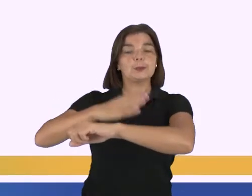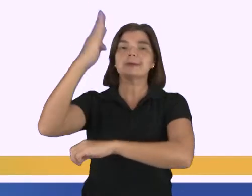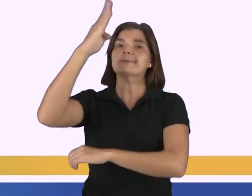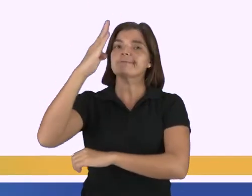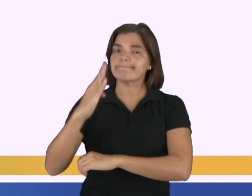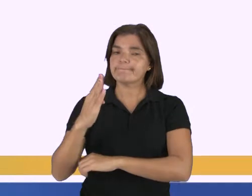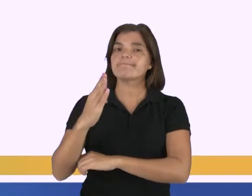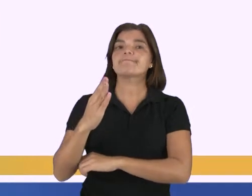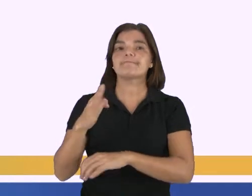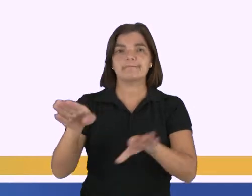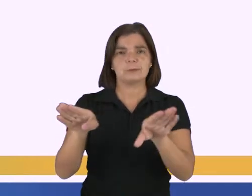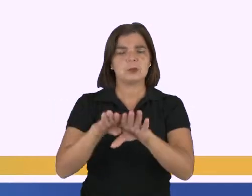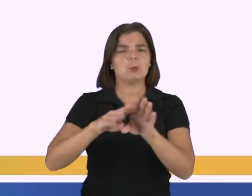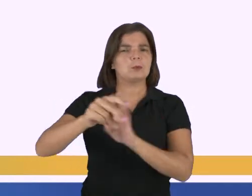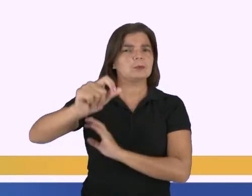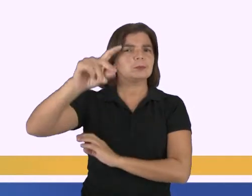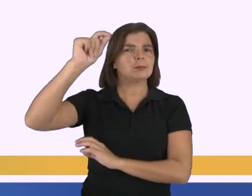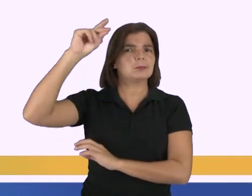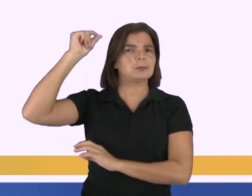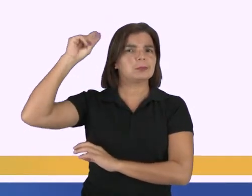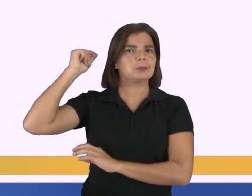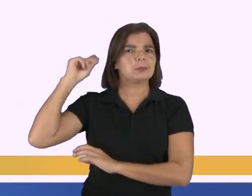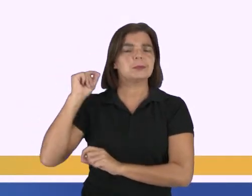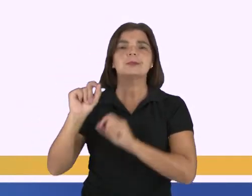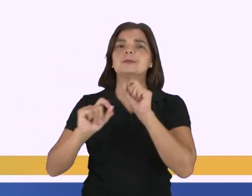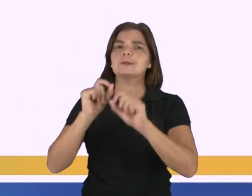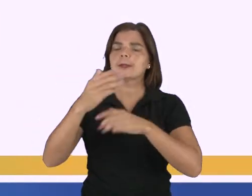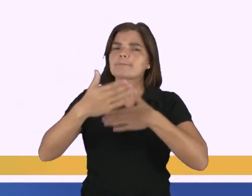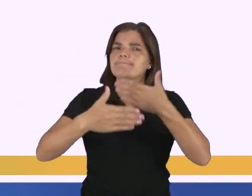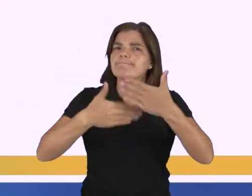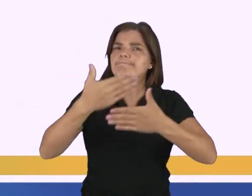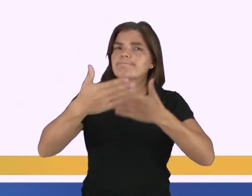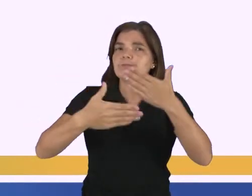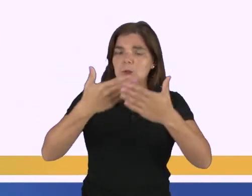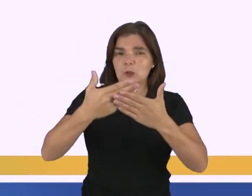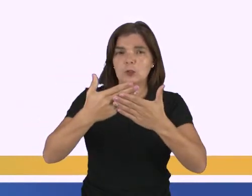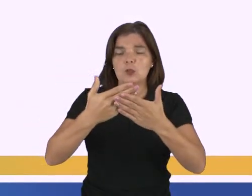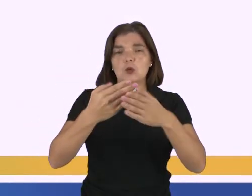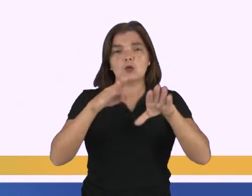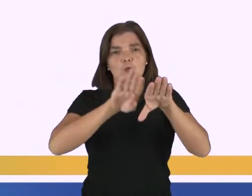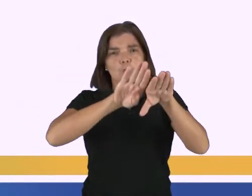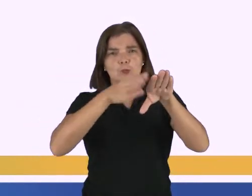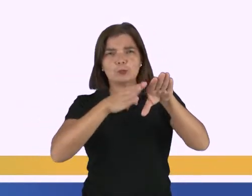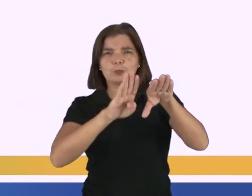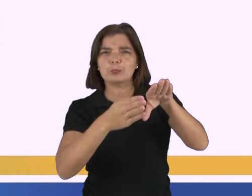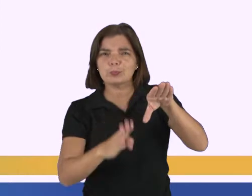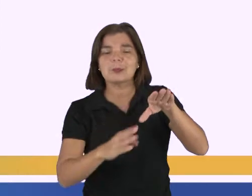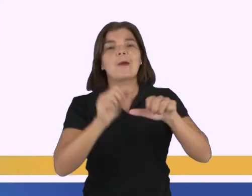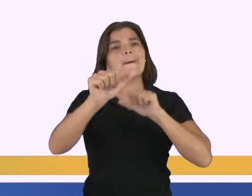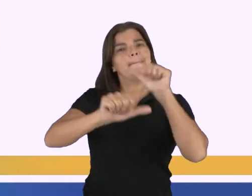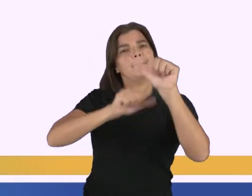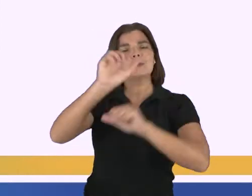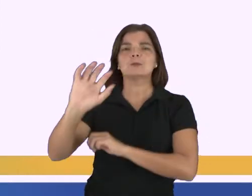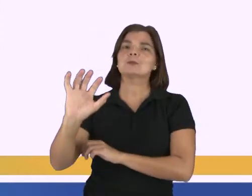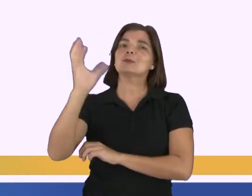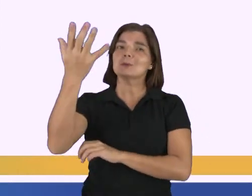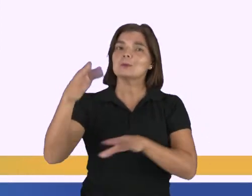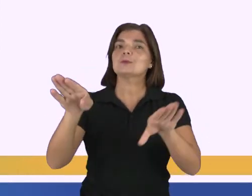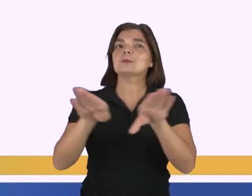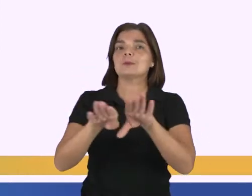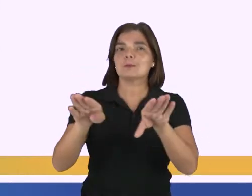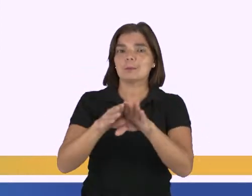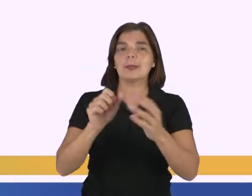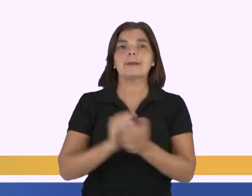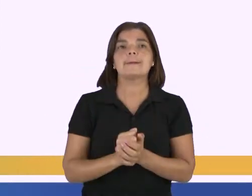é bastante antigo, resultado de processos erosivos, mudanças climáticas, períodos de glaciação